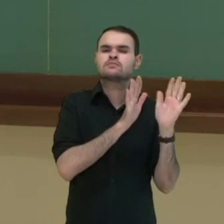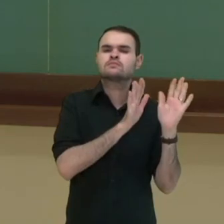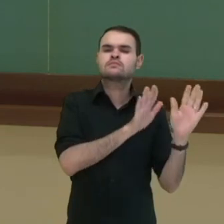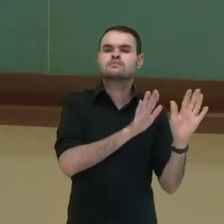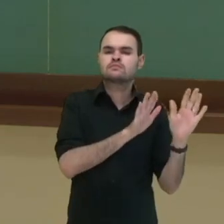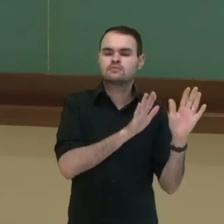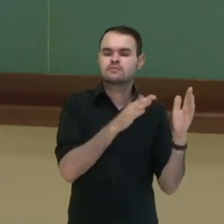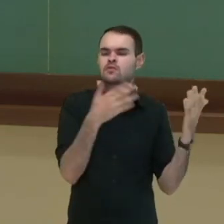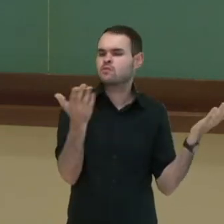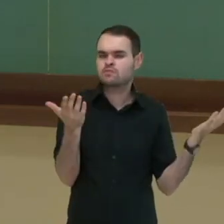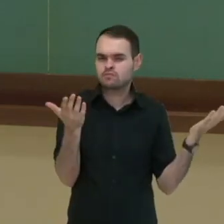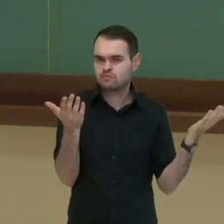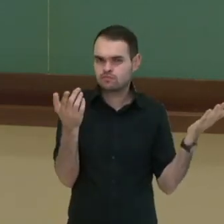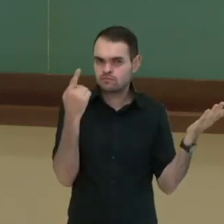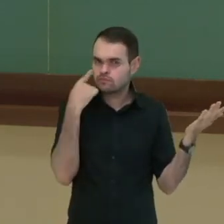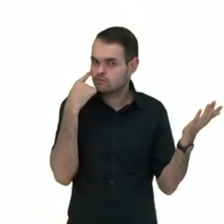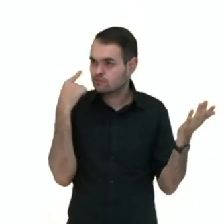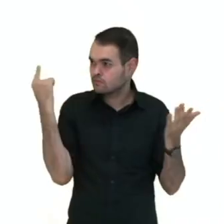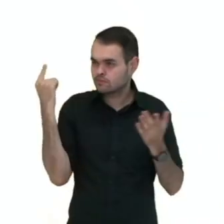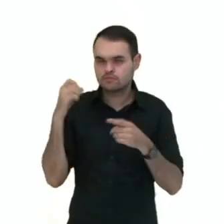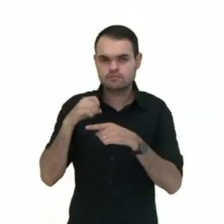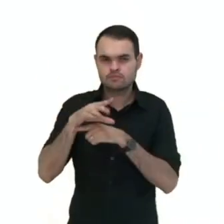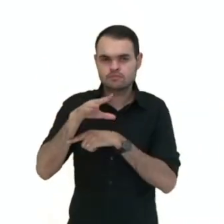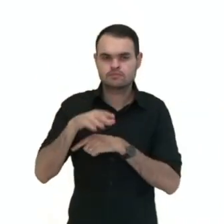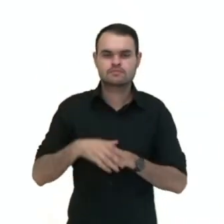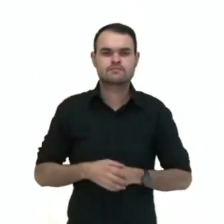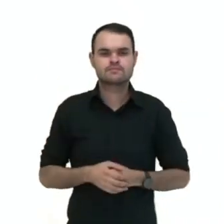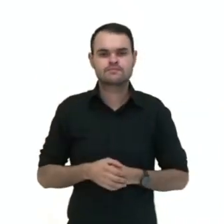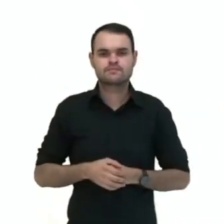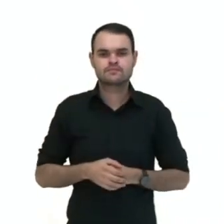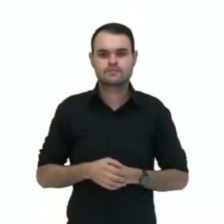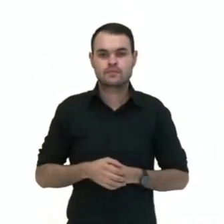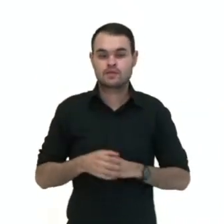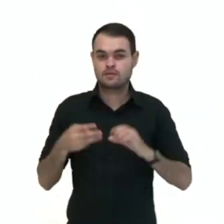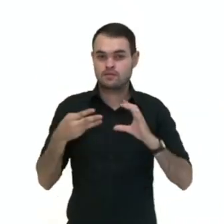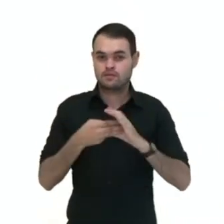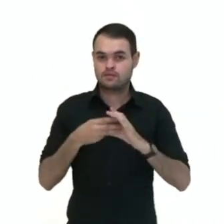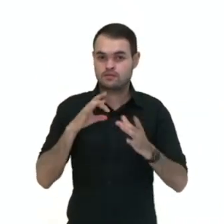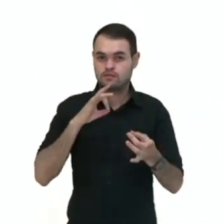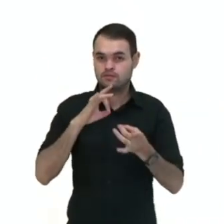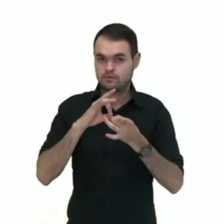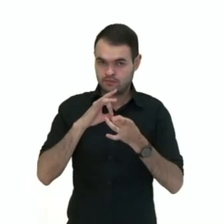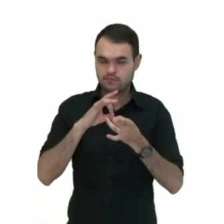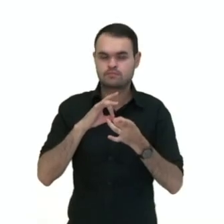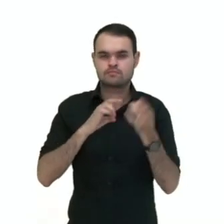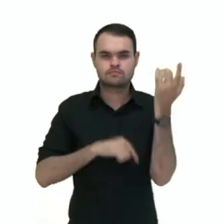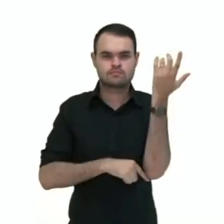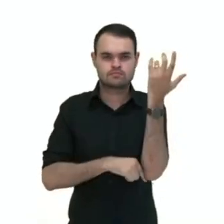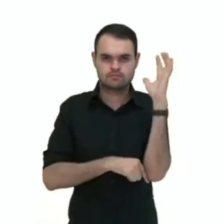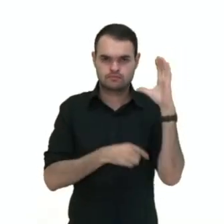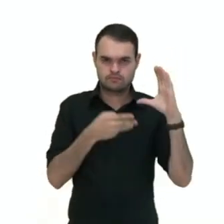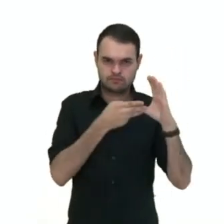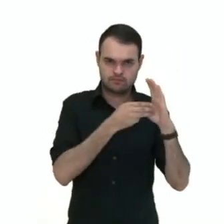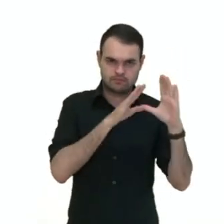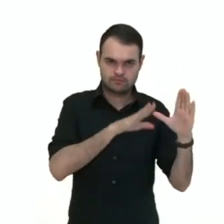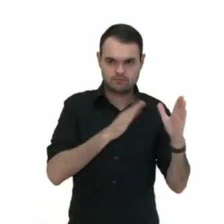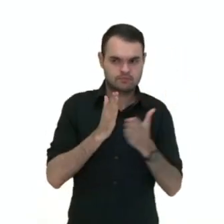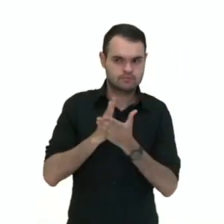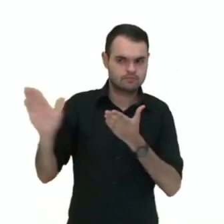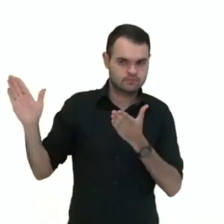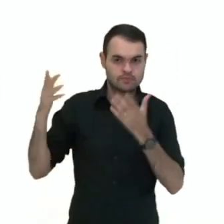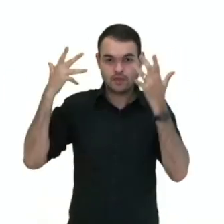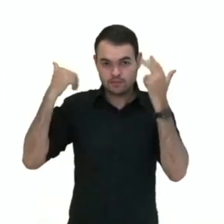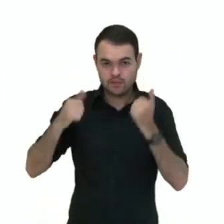célula vegetal? Vamos conferir então? As células que são específicas da célula vegetal e não da célula animal são